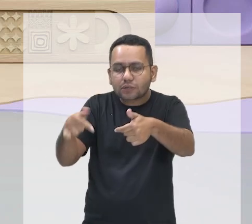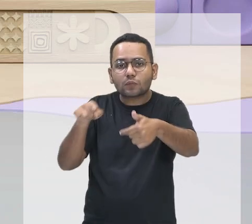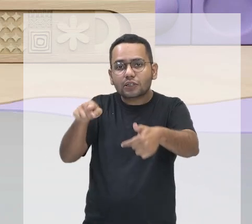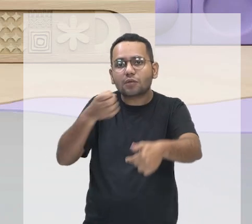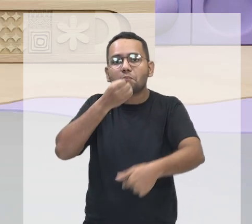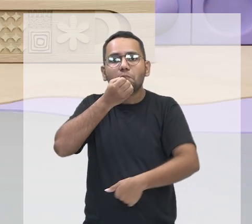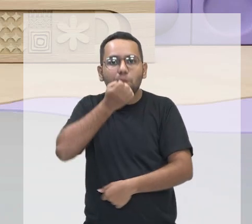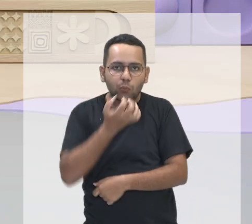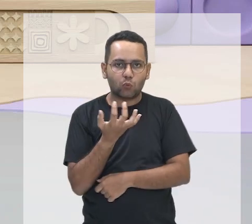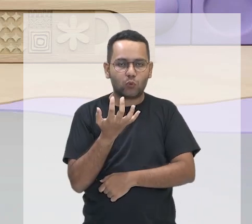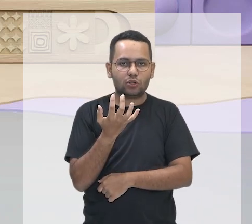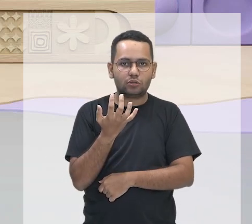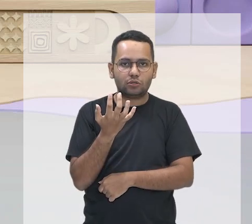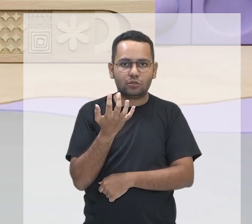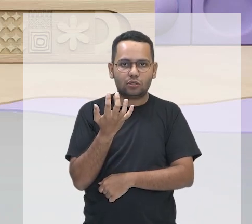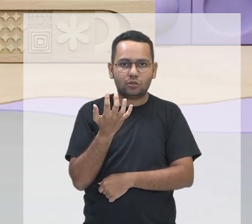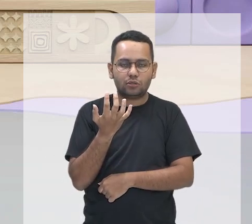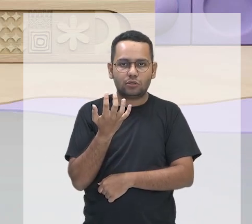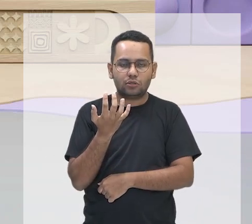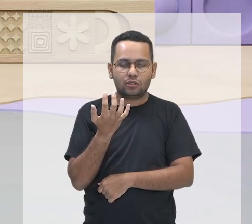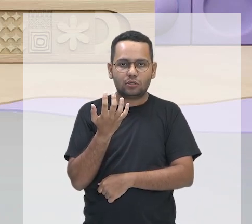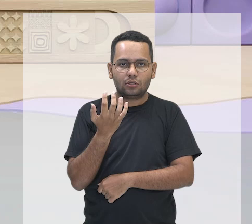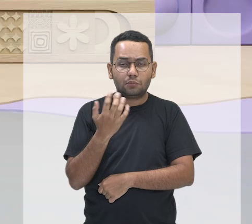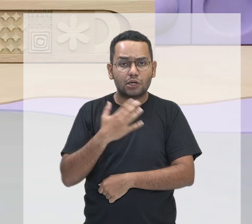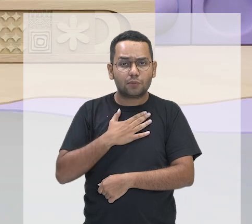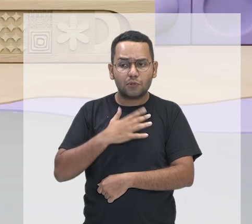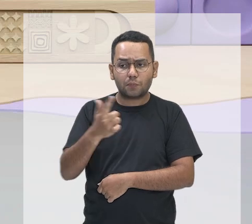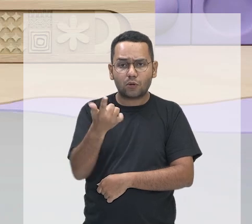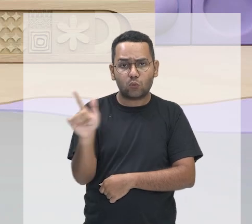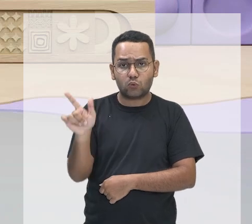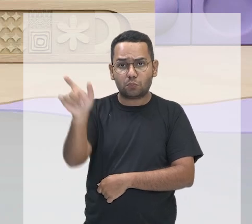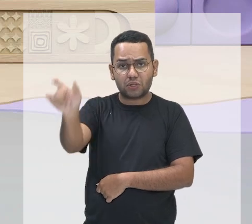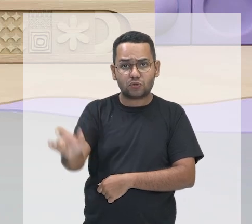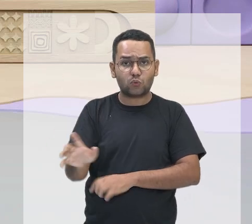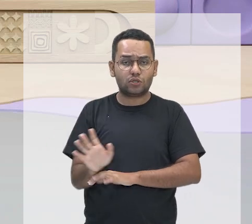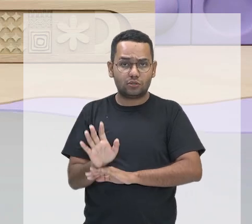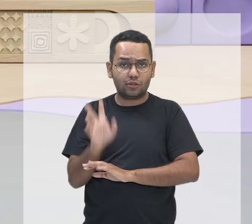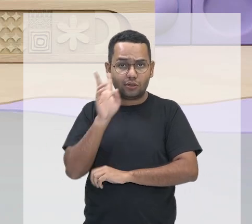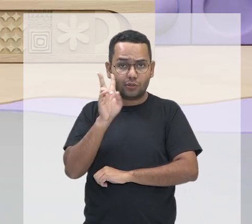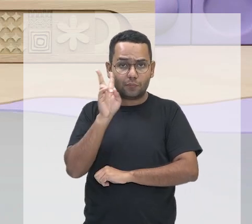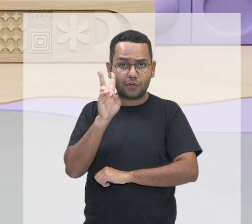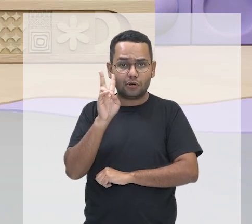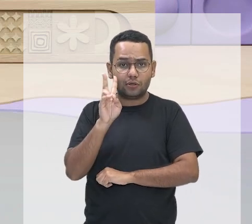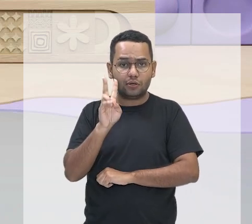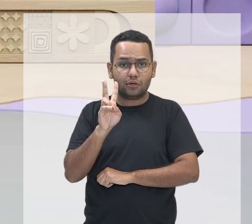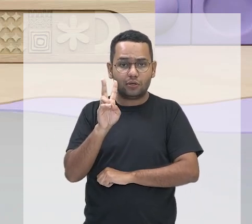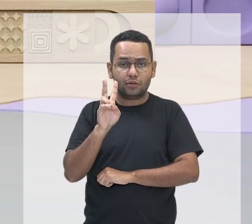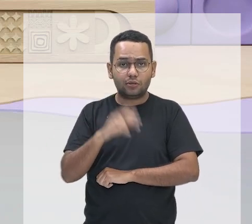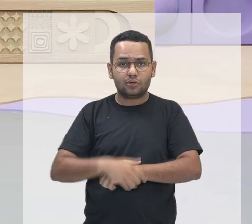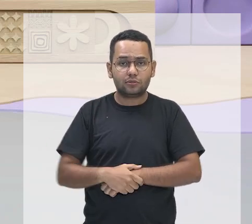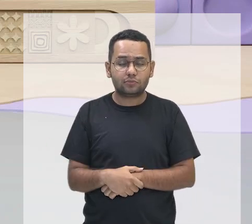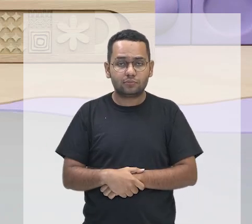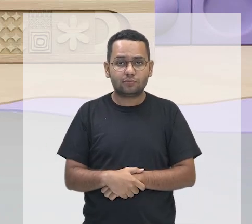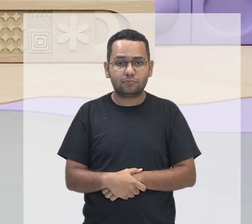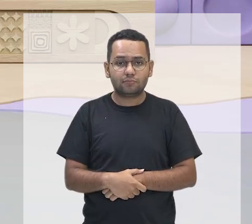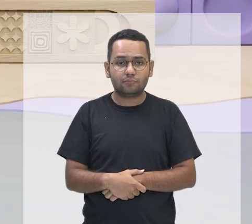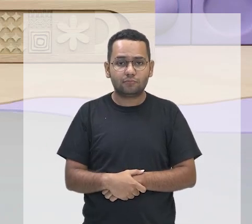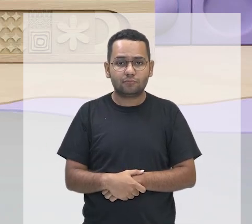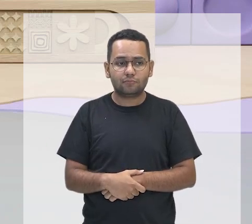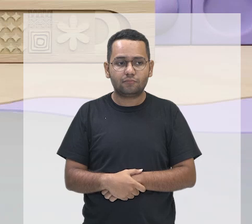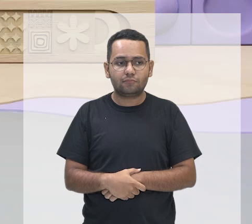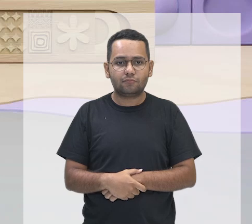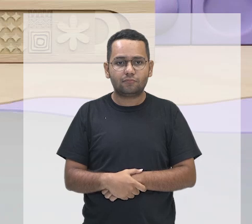bom para mim, em primeiro lugar, mas também para aquela outra pessoa com a qual eu me encontro, aquele outro